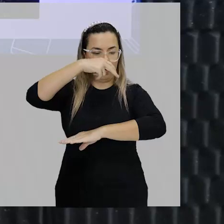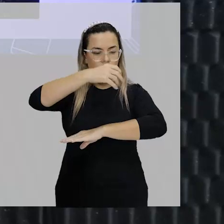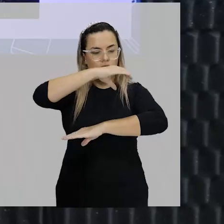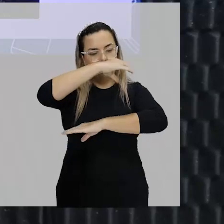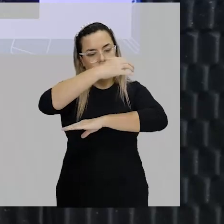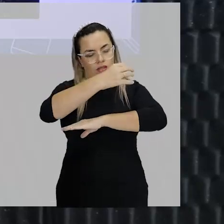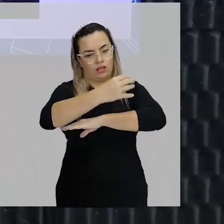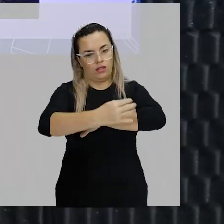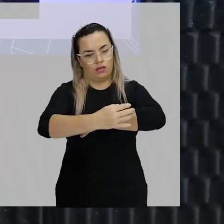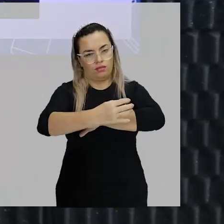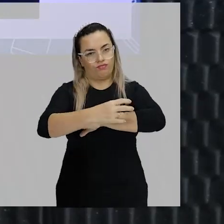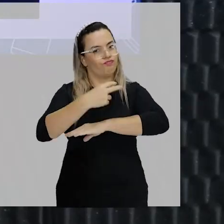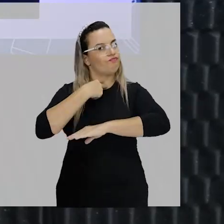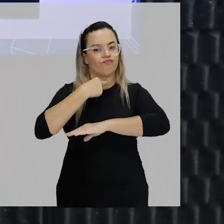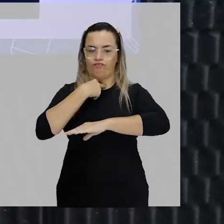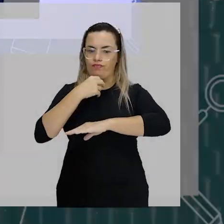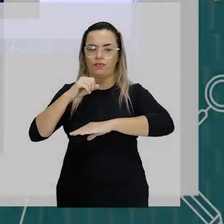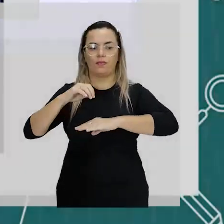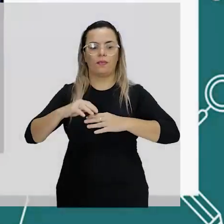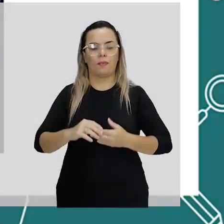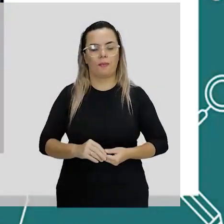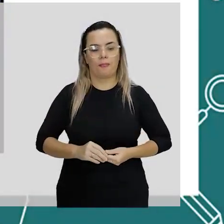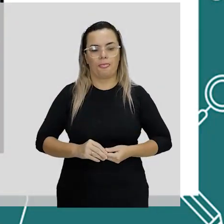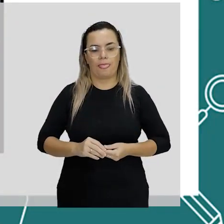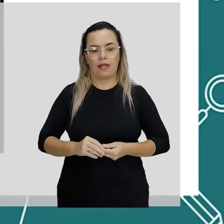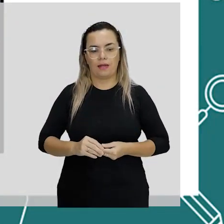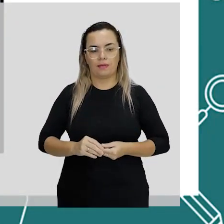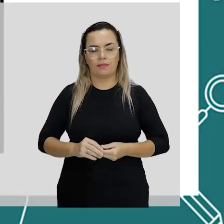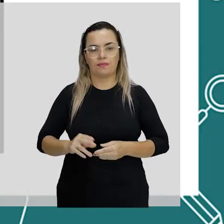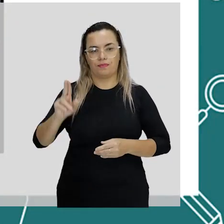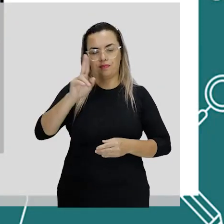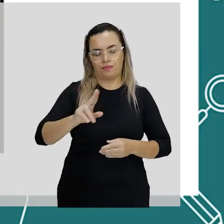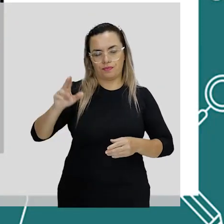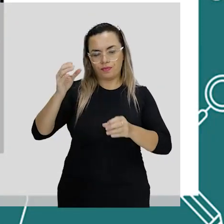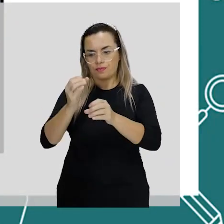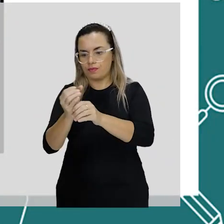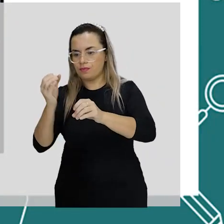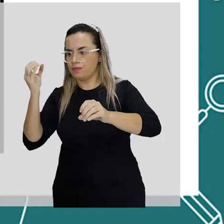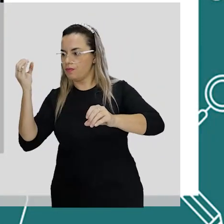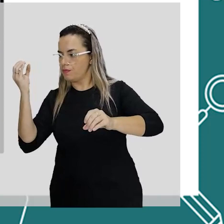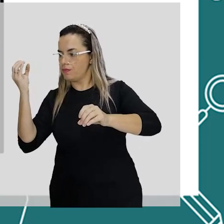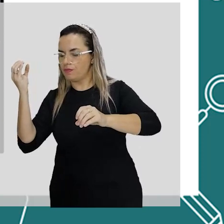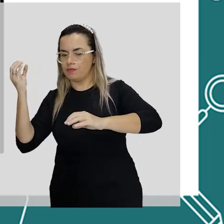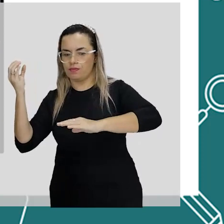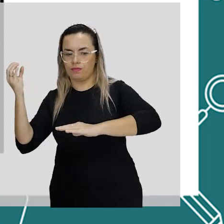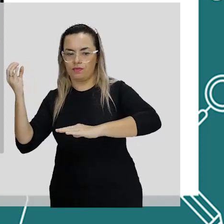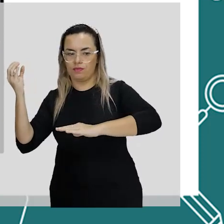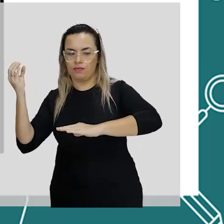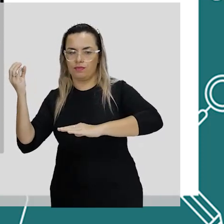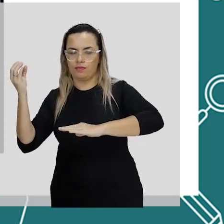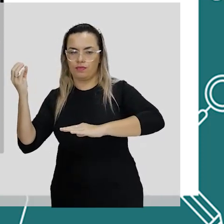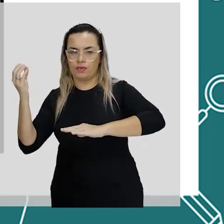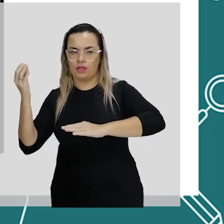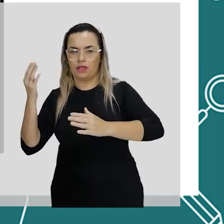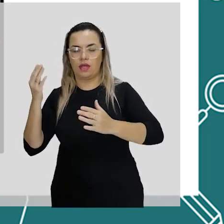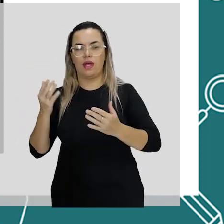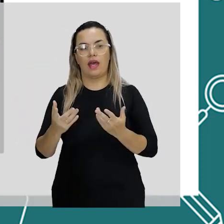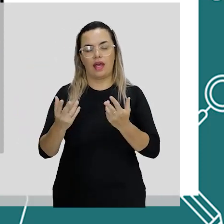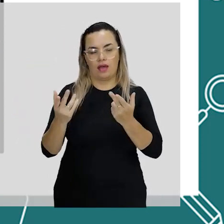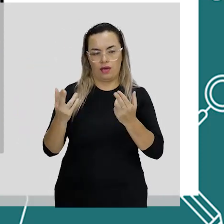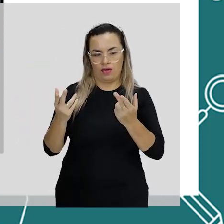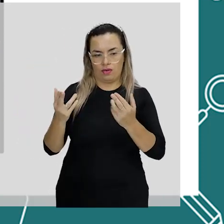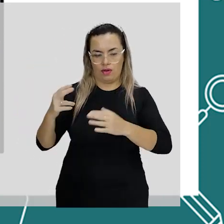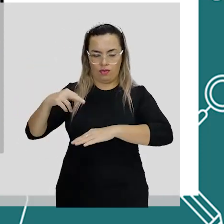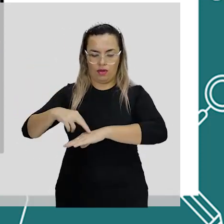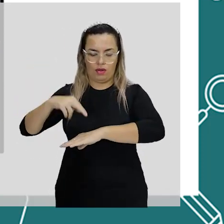será validado. Salto com vara, mesmo raciocínio do salto em altura, só que aqui elas